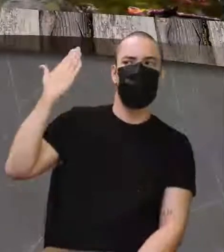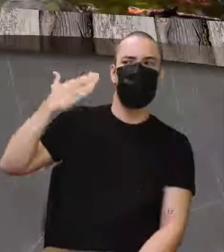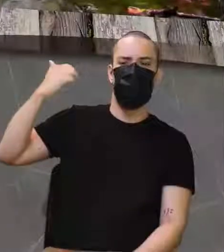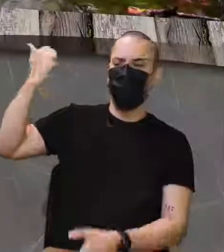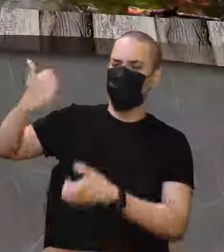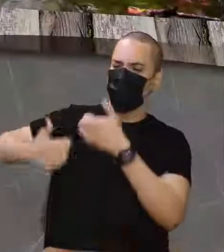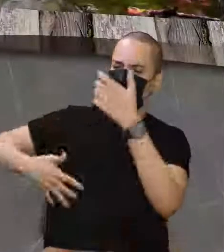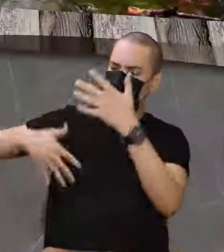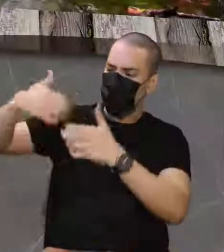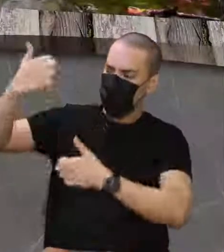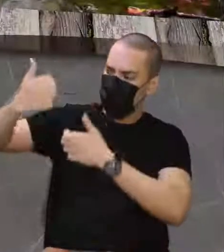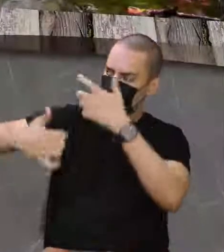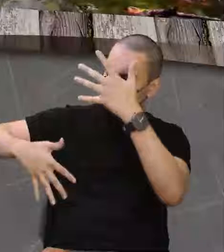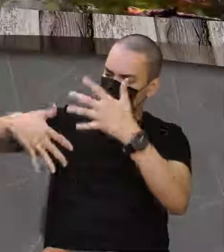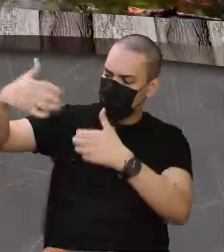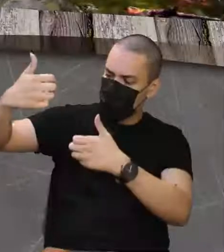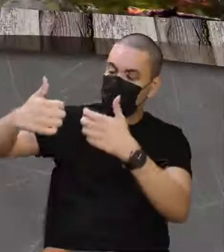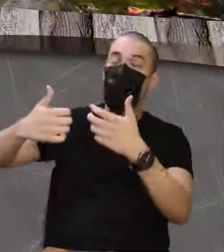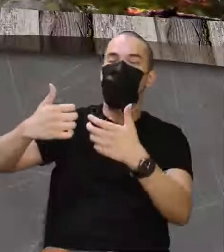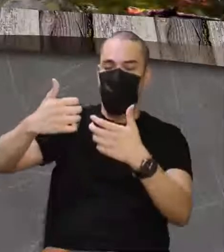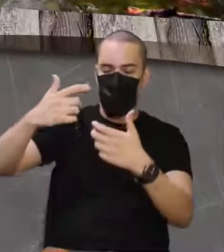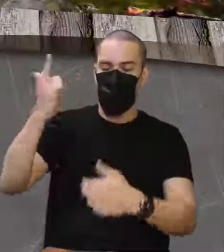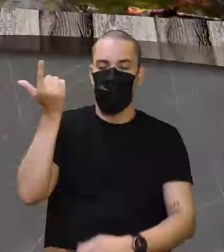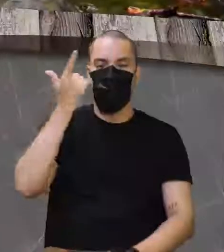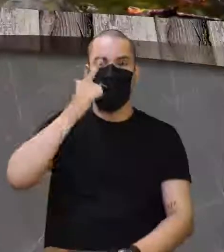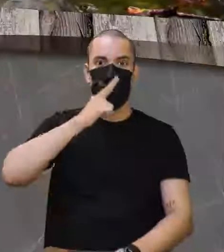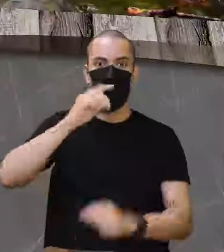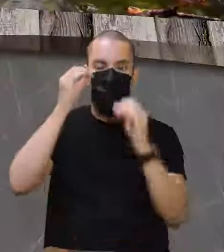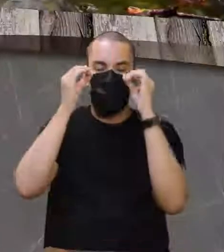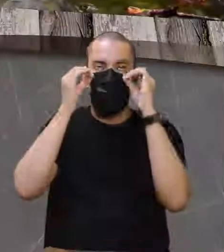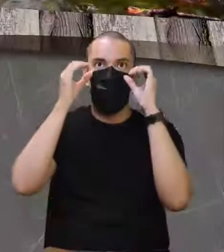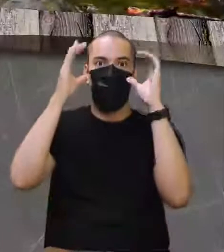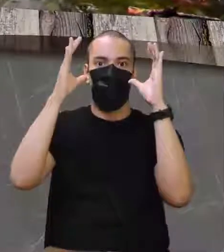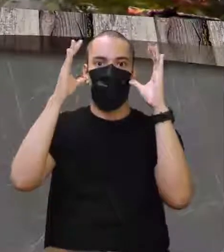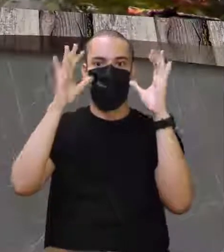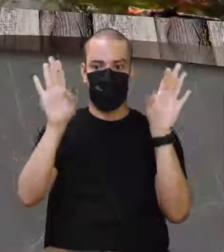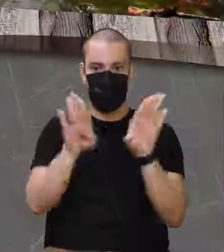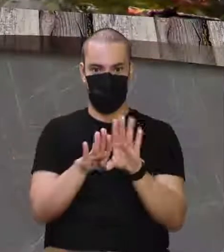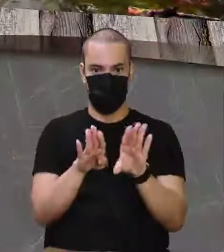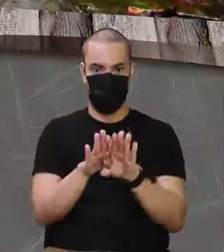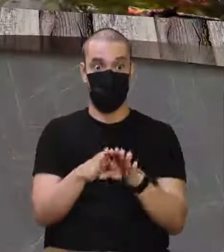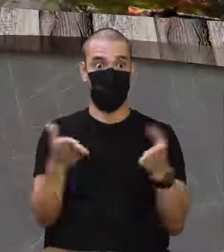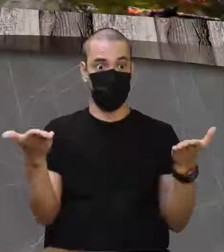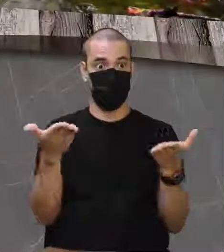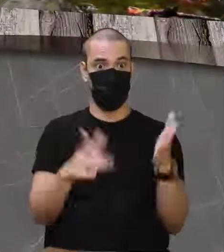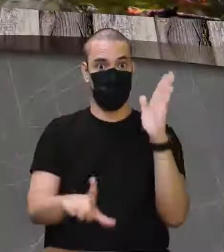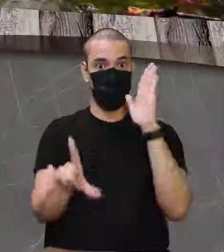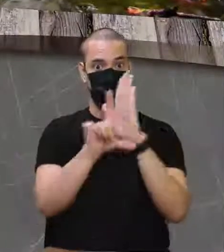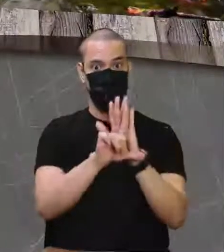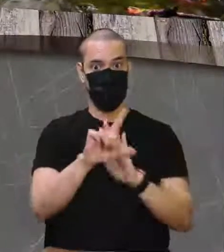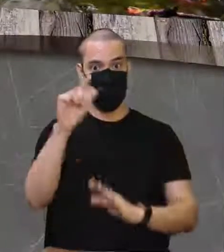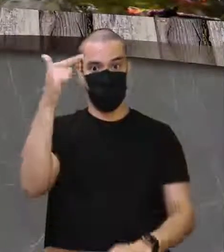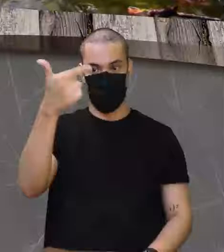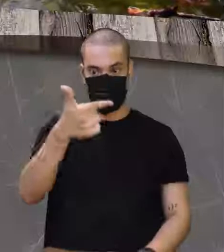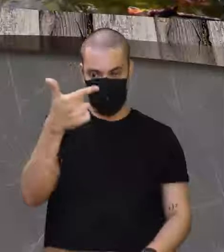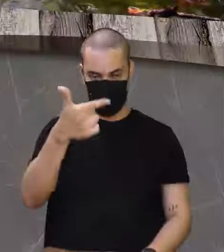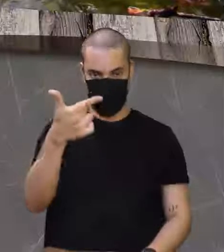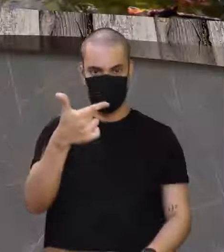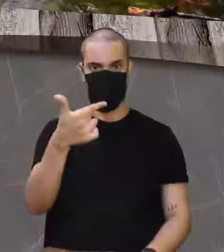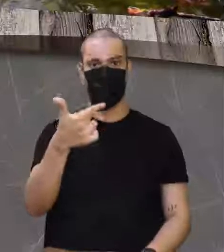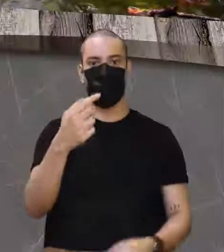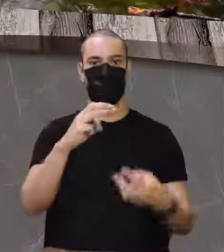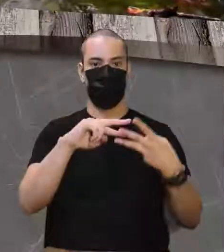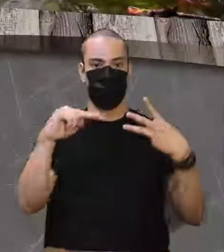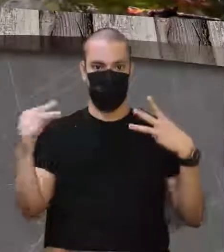a gente... né, pegar essa base e entrar nessa aula. E essa aula agora, como é do monohibridismo, que é do dihibridismo, que é a segunda